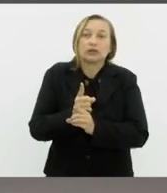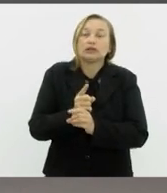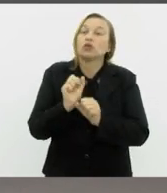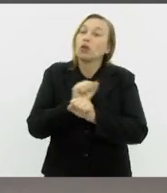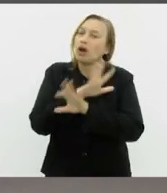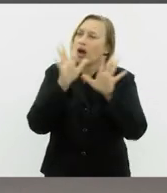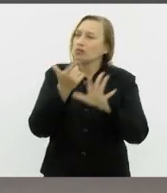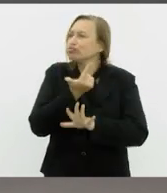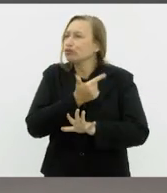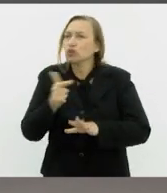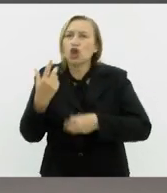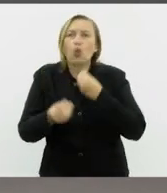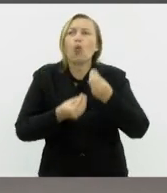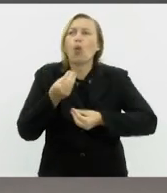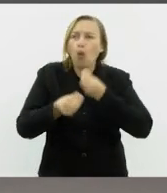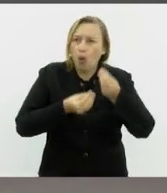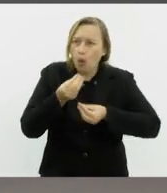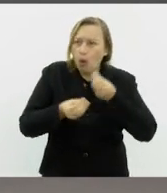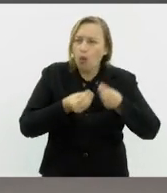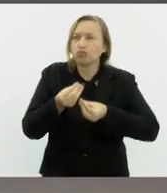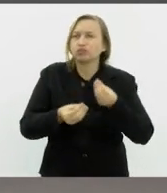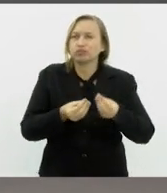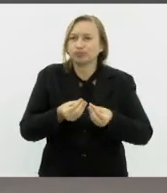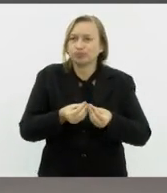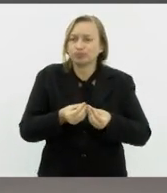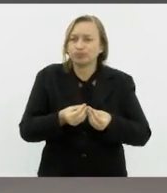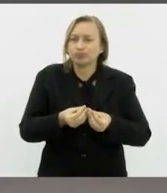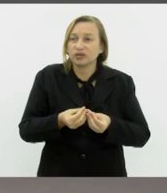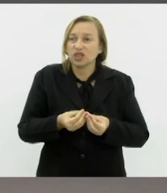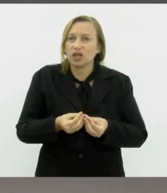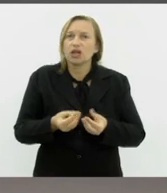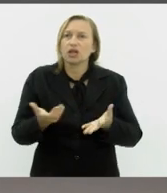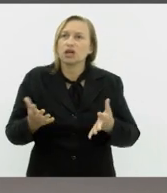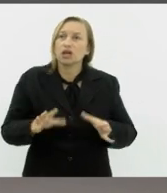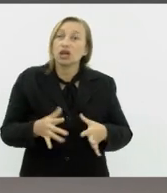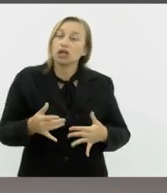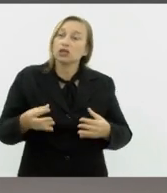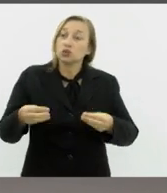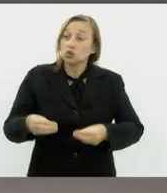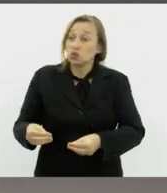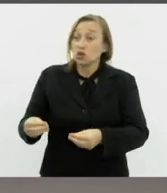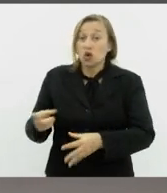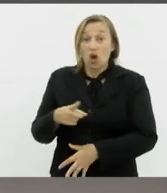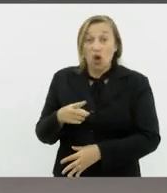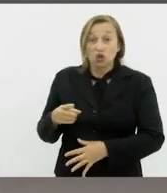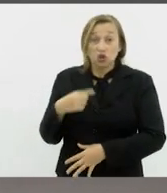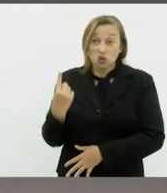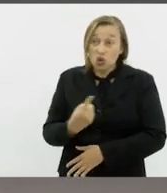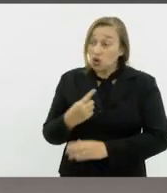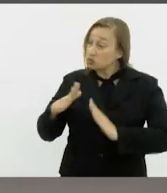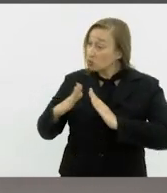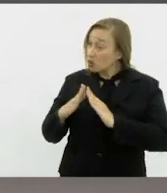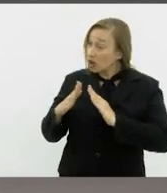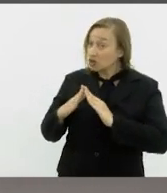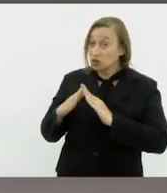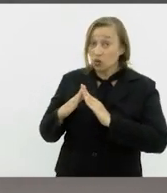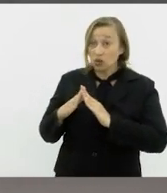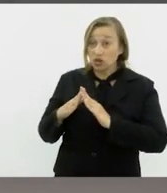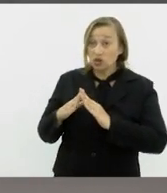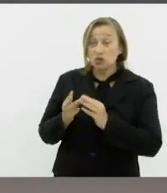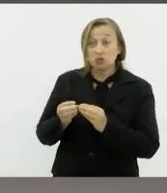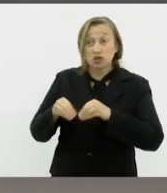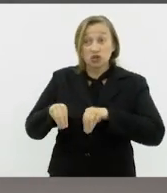claro que não tem como fiscalizar. E, pasmem, transferem para nós, moradores, os impactados,